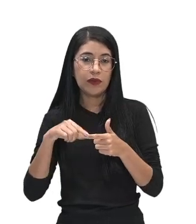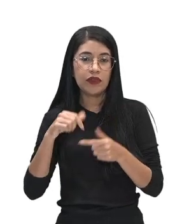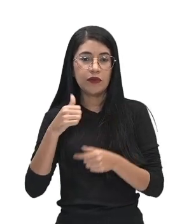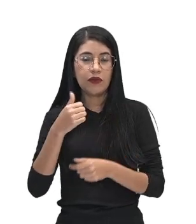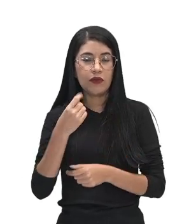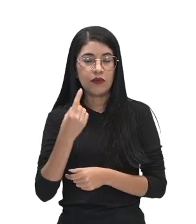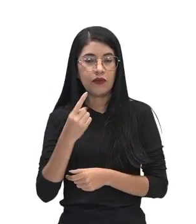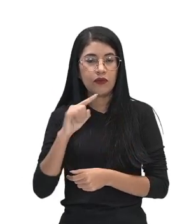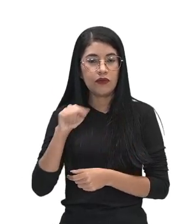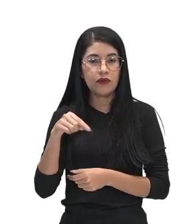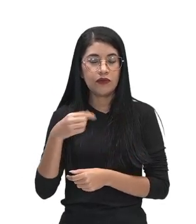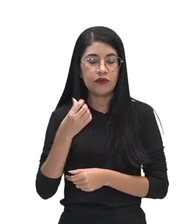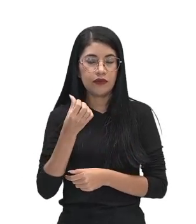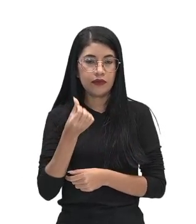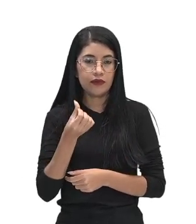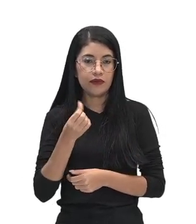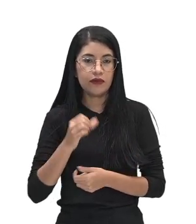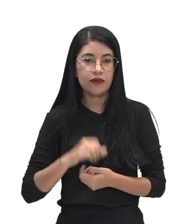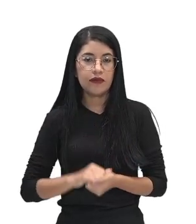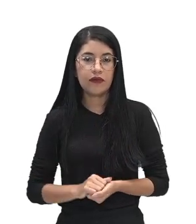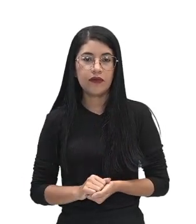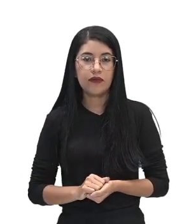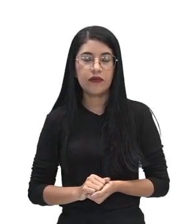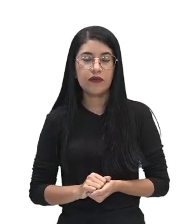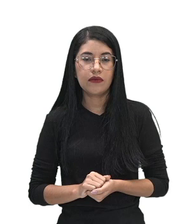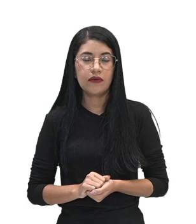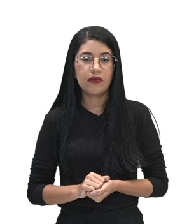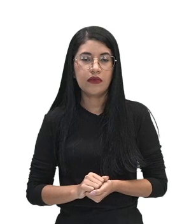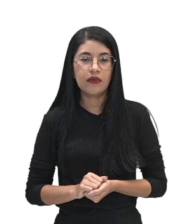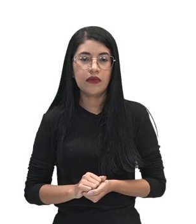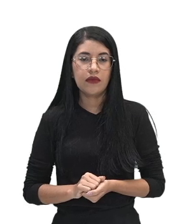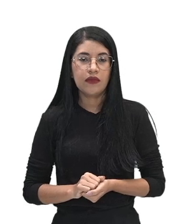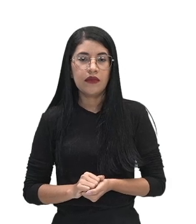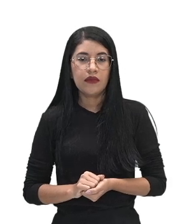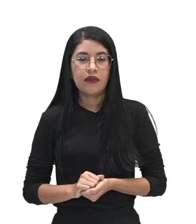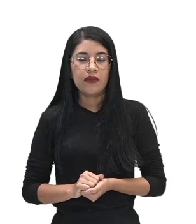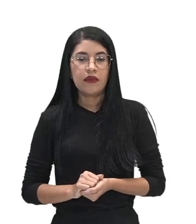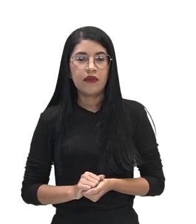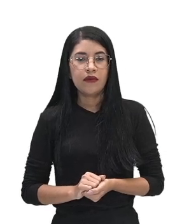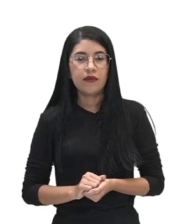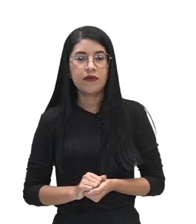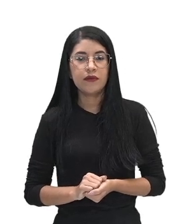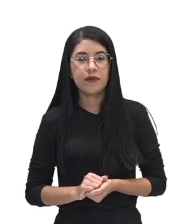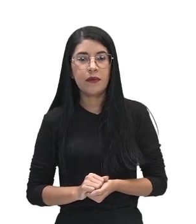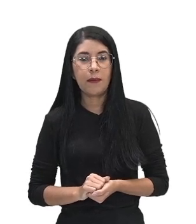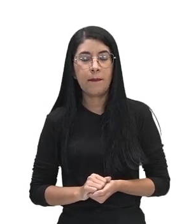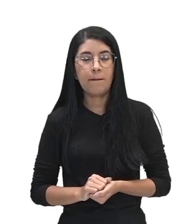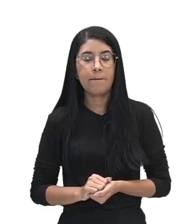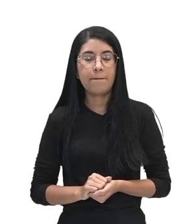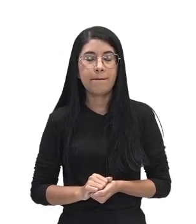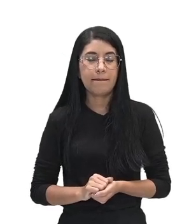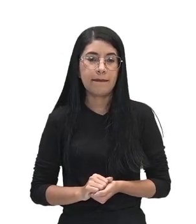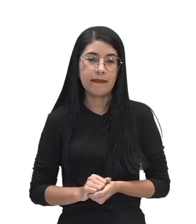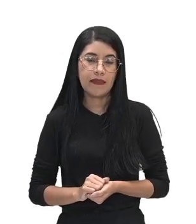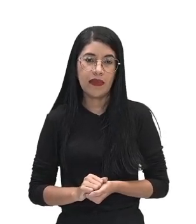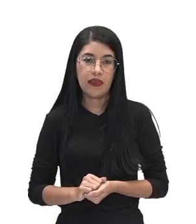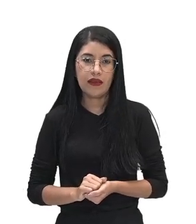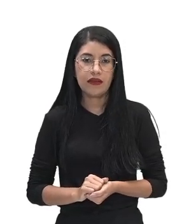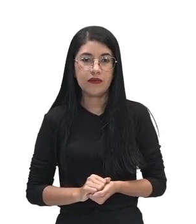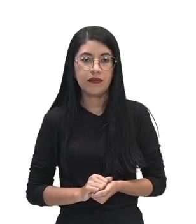1,6. O valor, né, 9 vezes 180 dividido